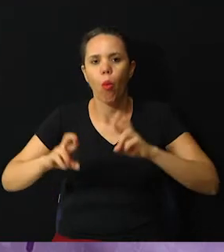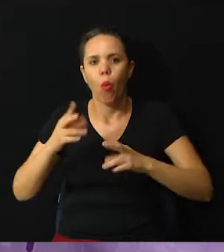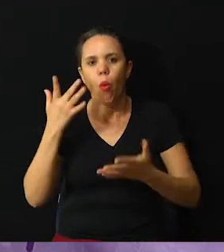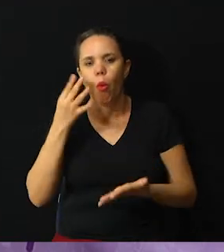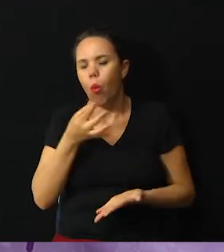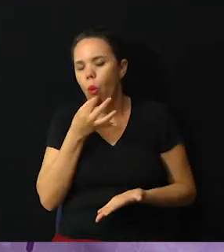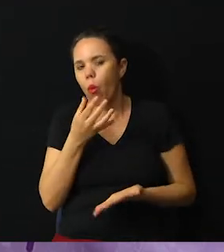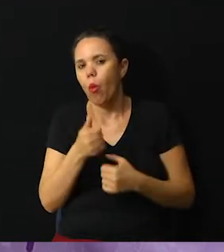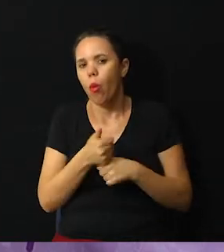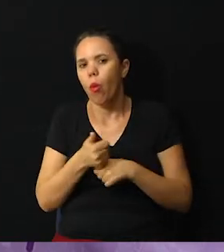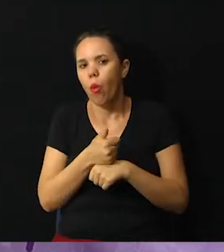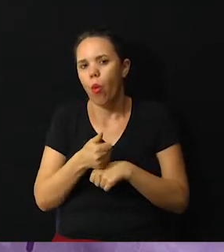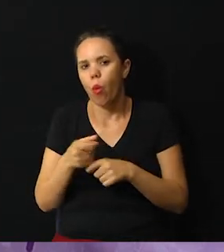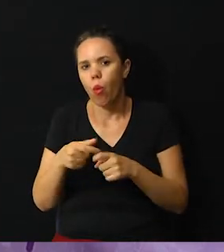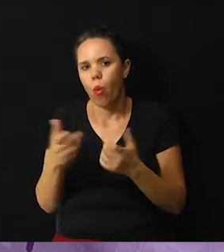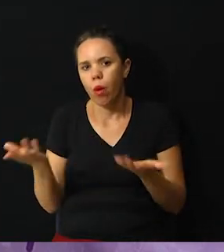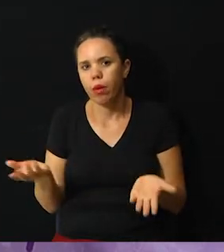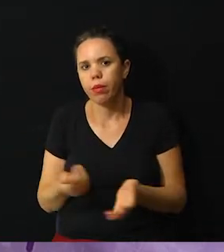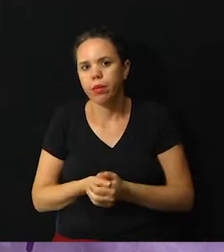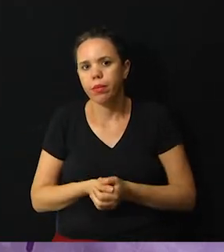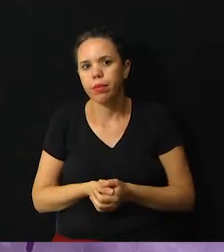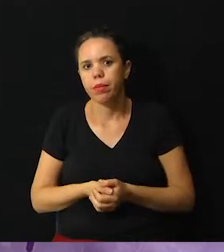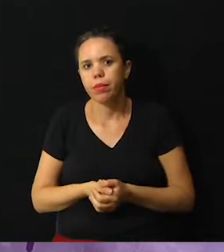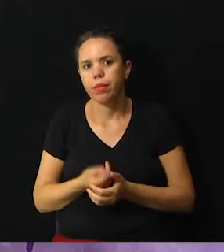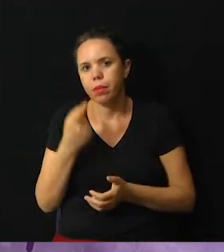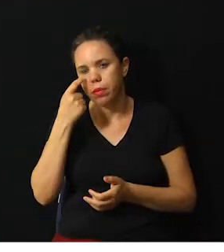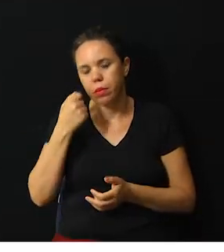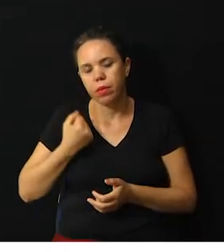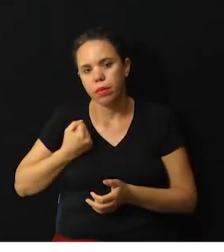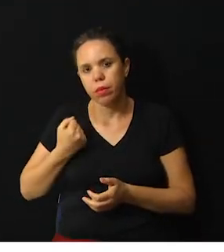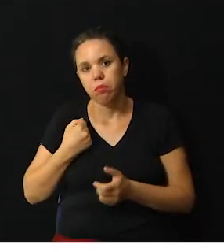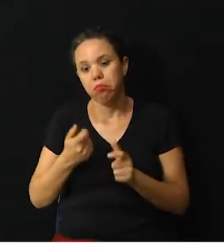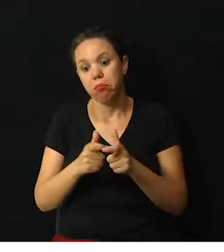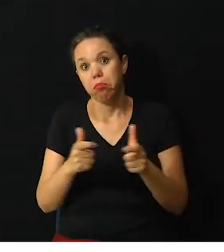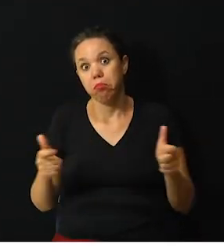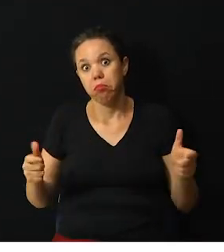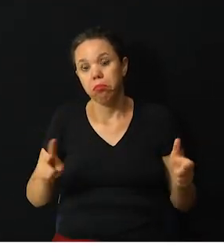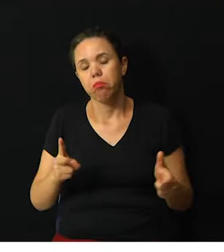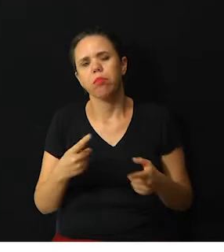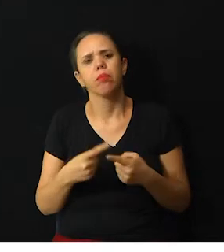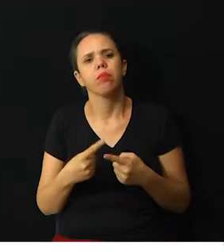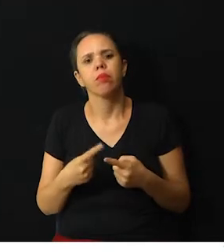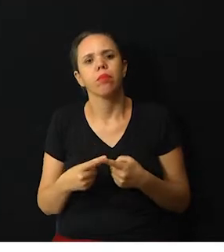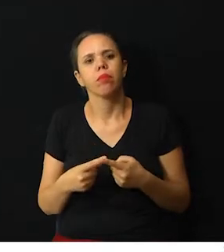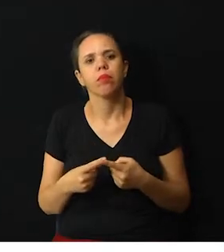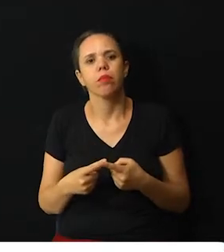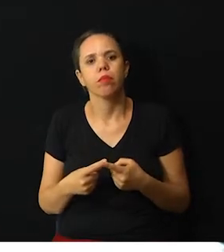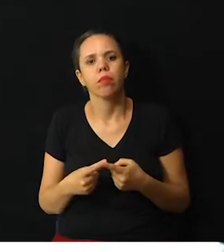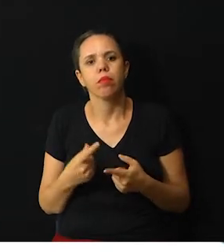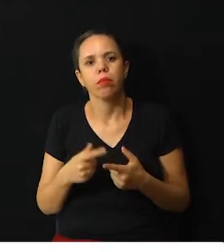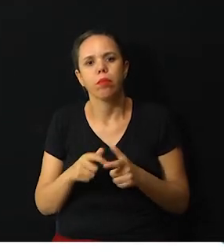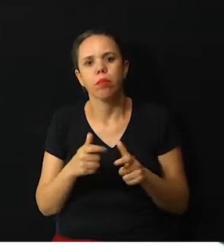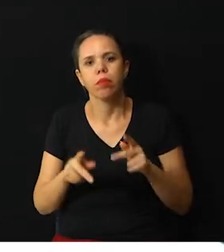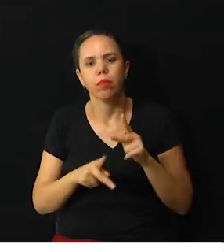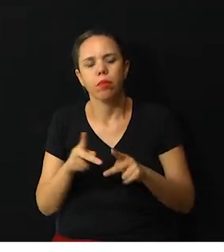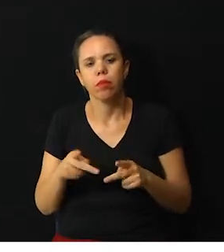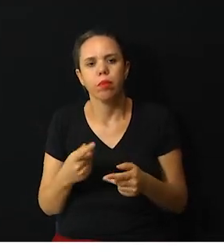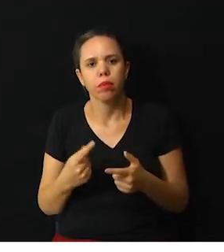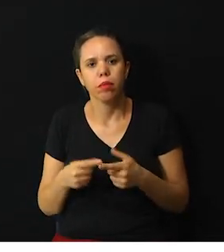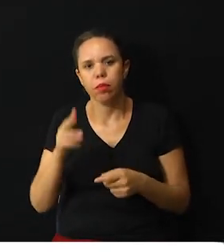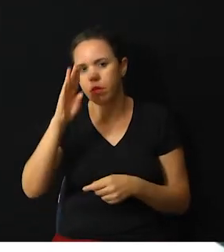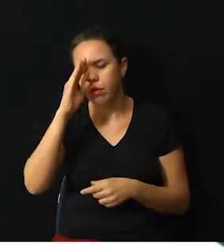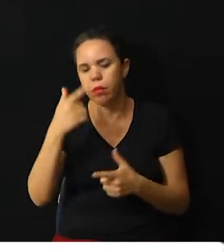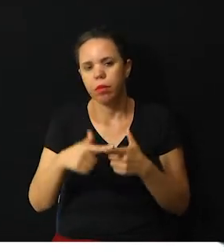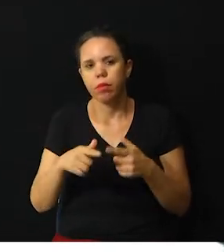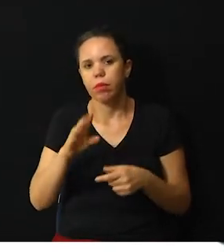análise de vocês especialistas? É um número que tende a aumentar com a longevidade da população, porque